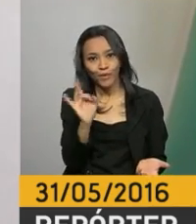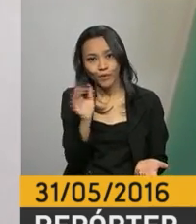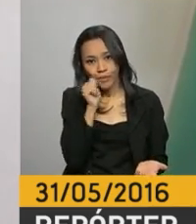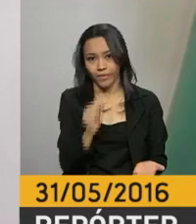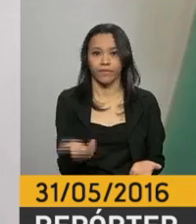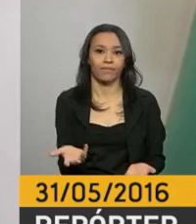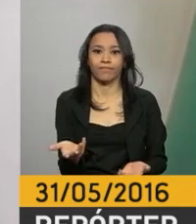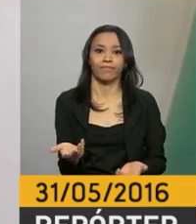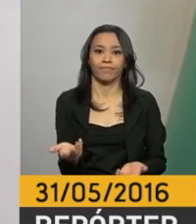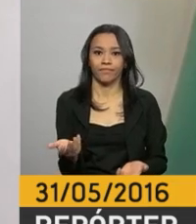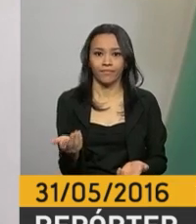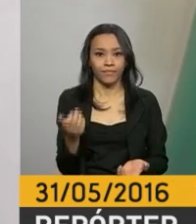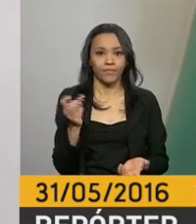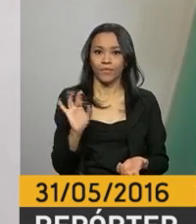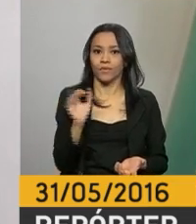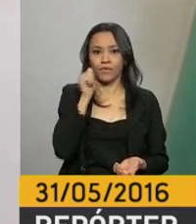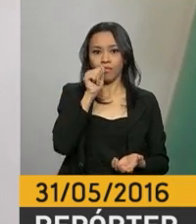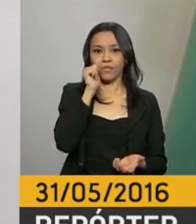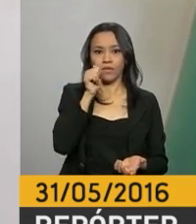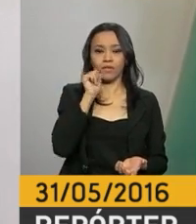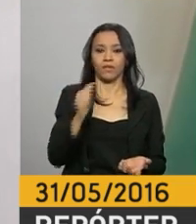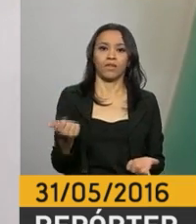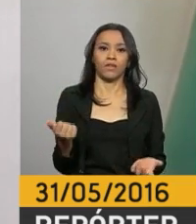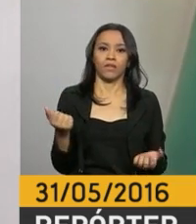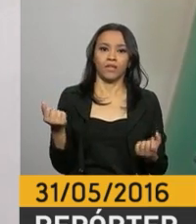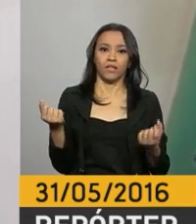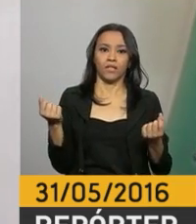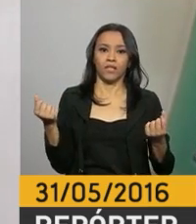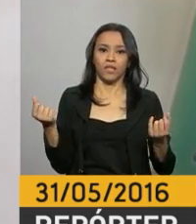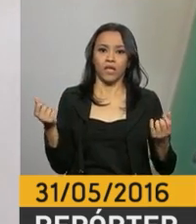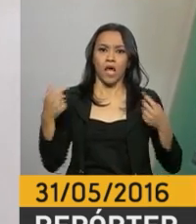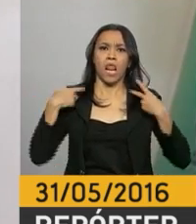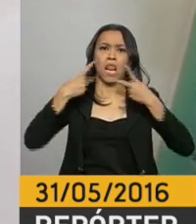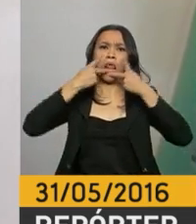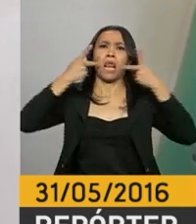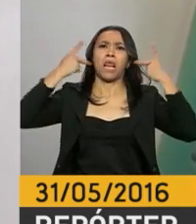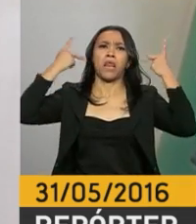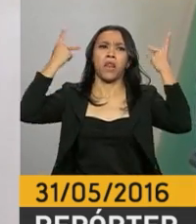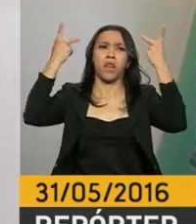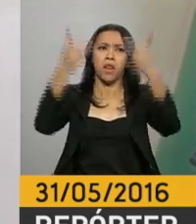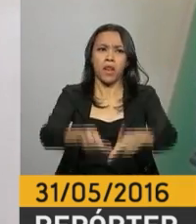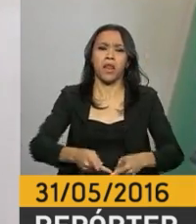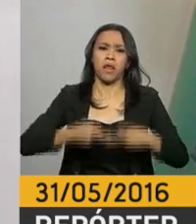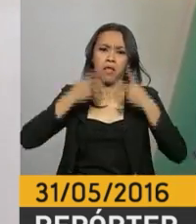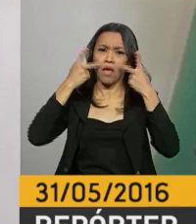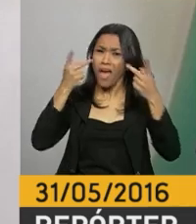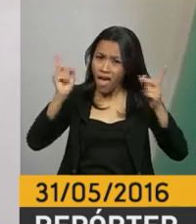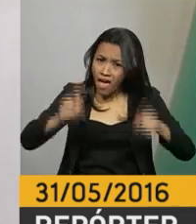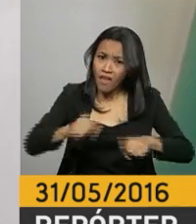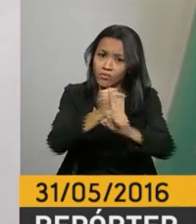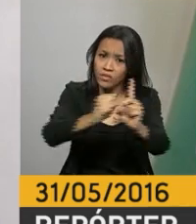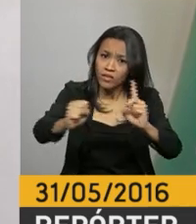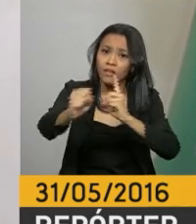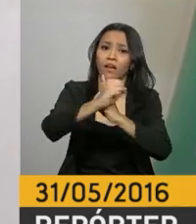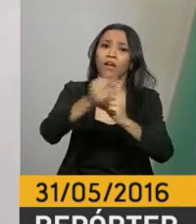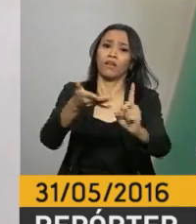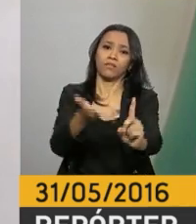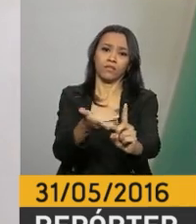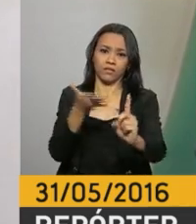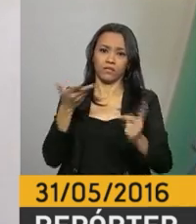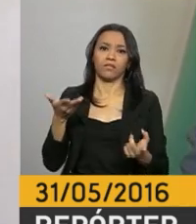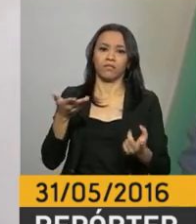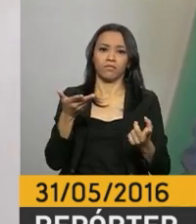mulher, não é, Fátima, que se insurge contra isso, que faz protesto. É a sociedade mesma que